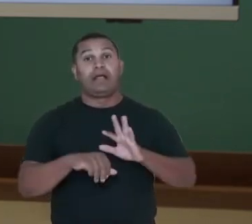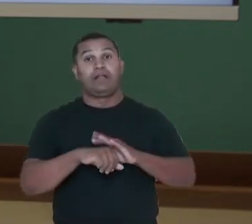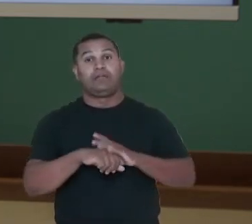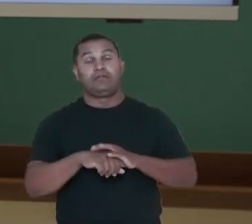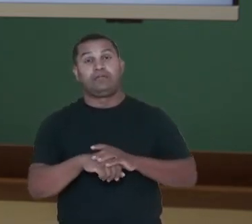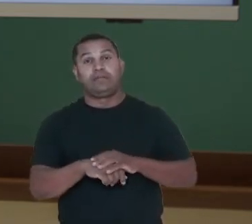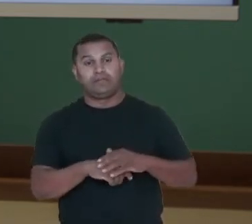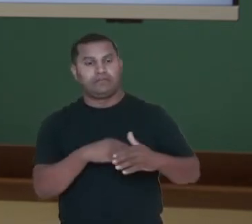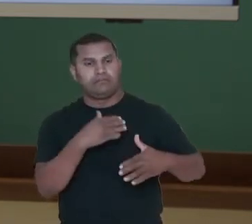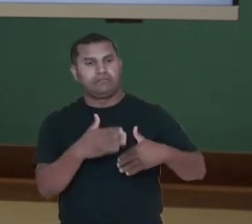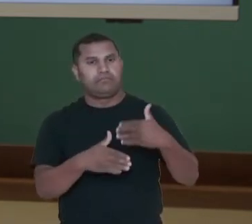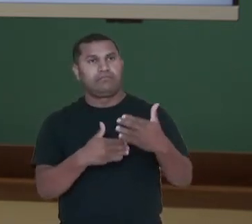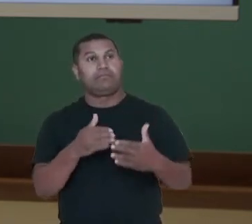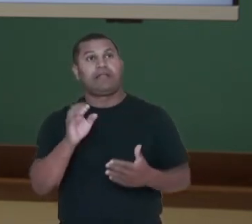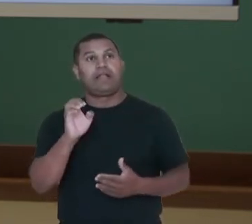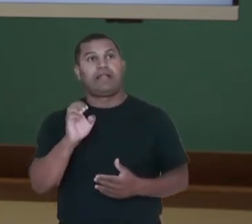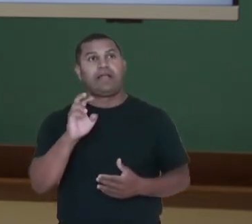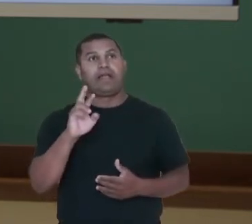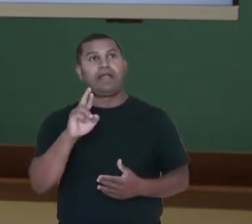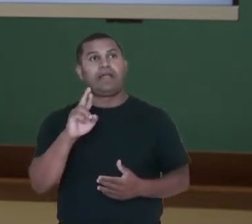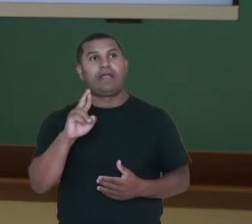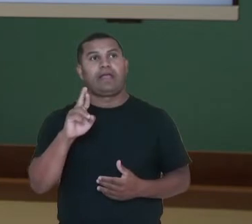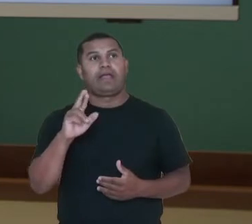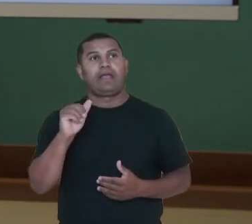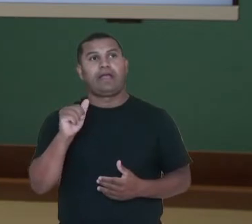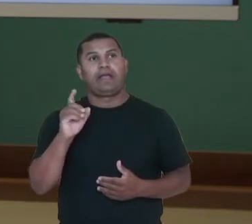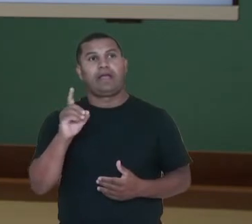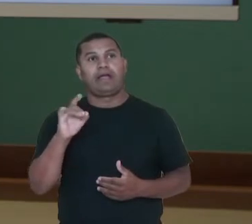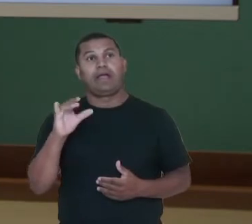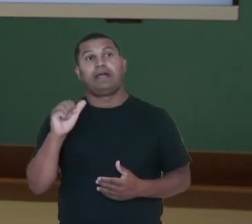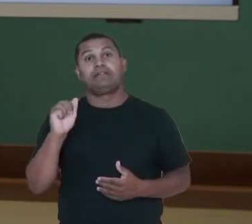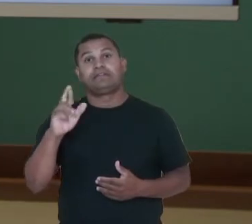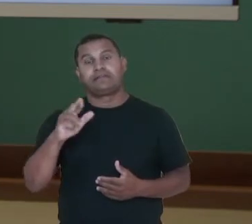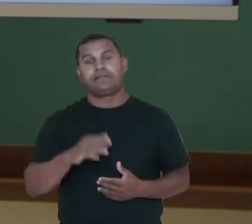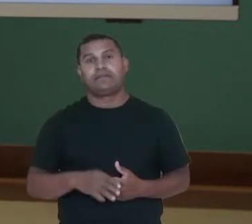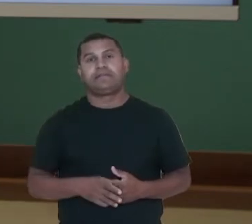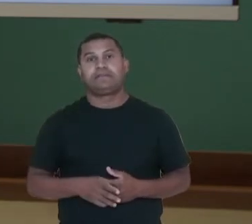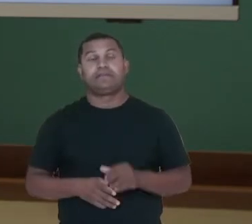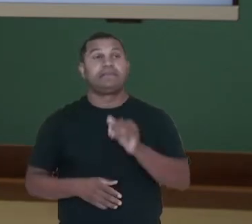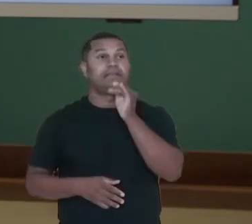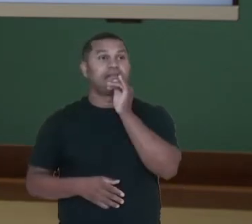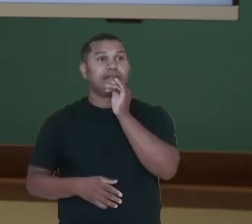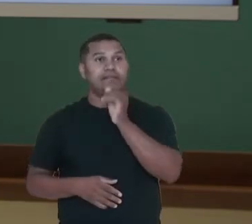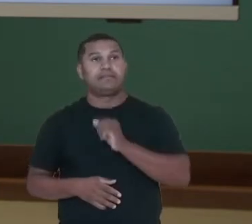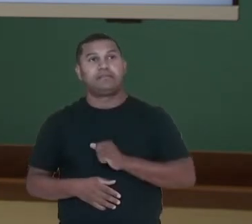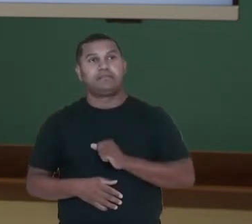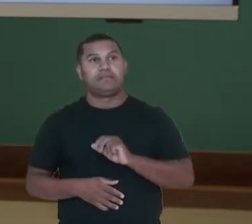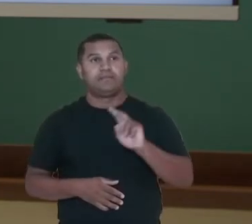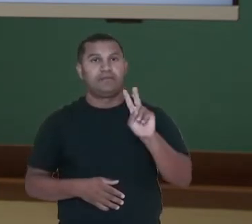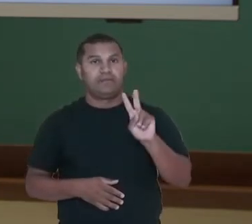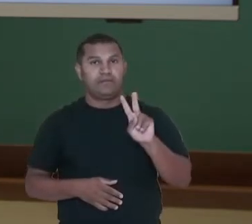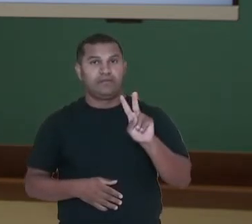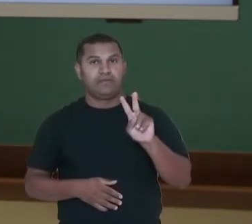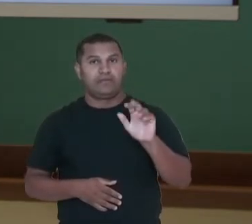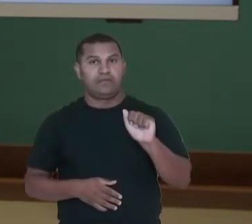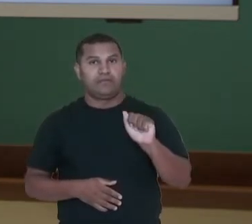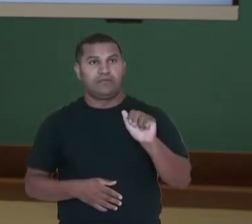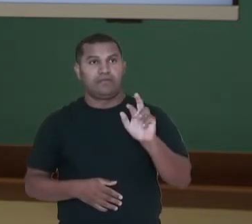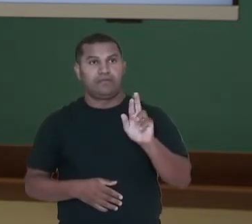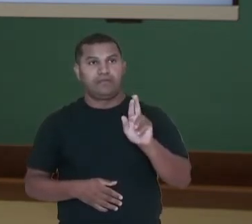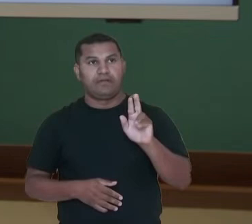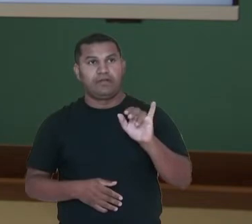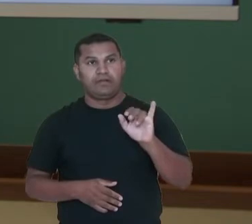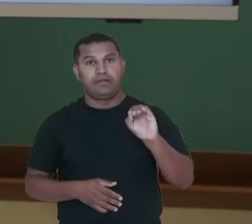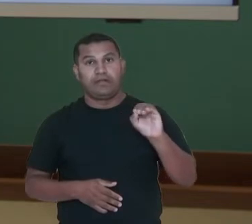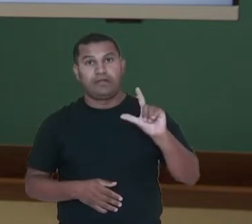local. Existe lá o da varíola. Ela teve foi uma doença que afetou muito a